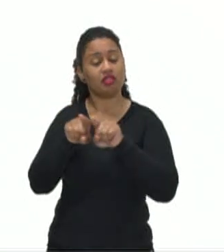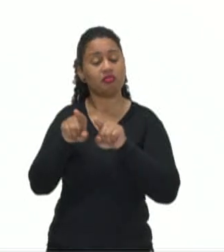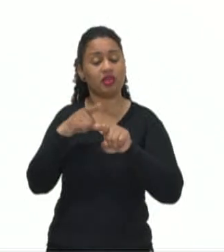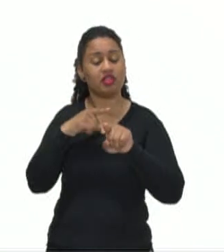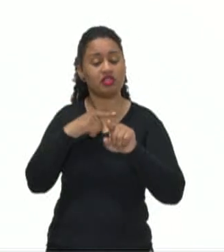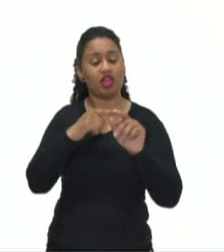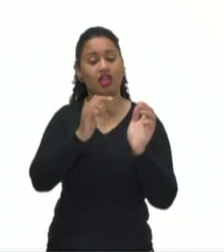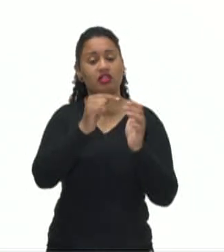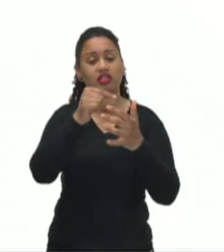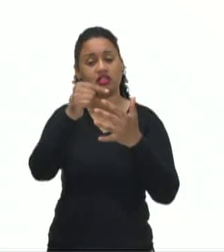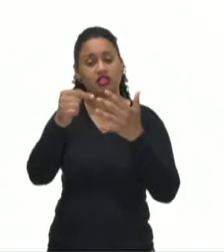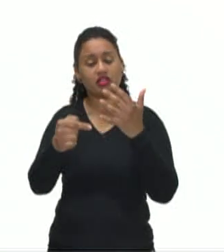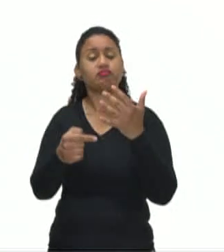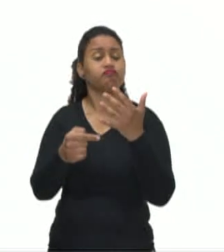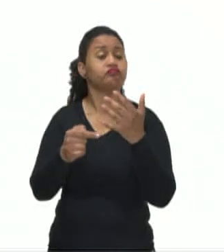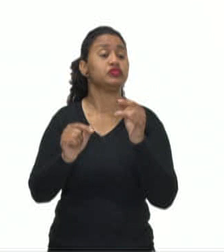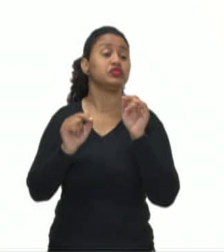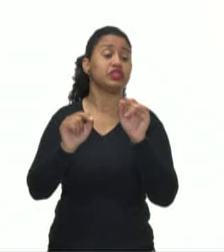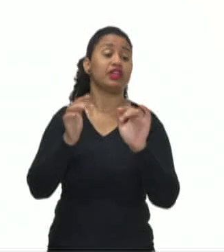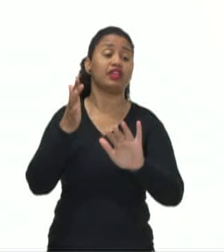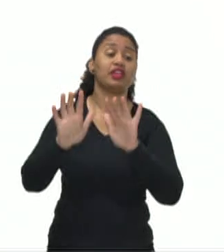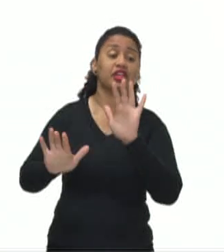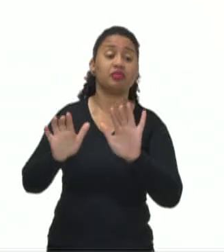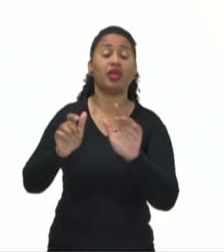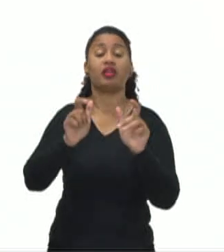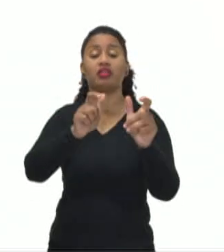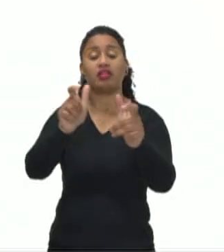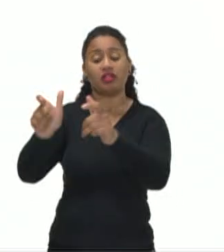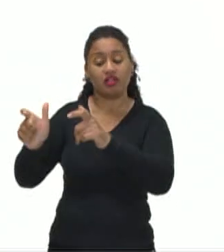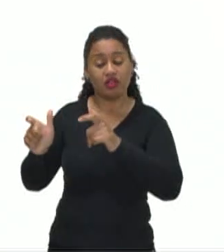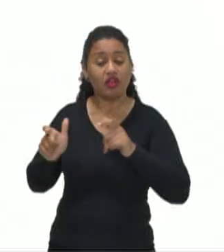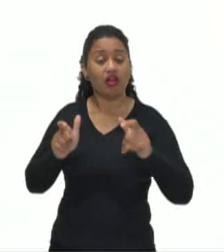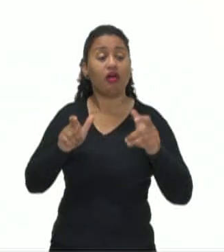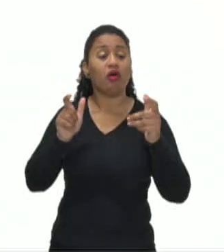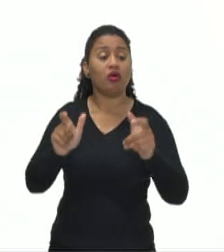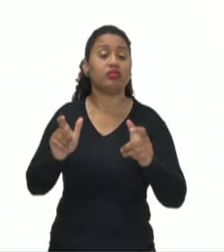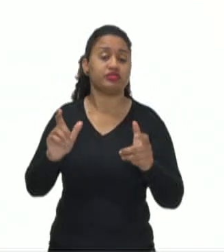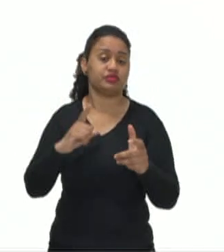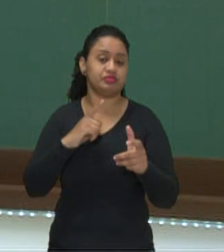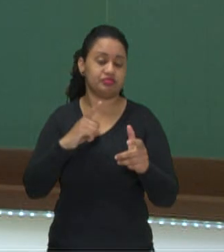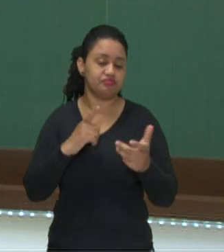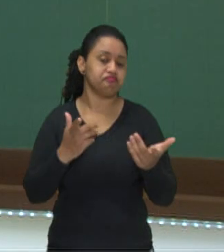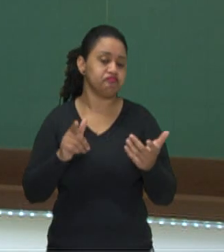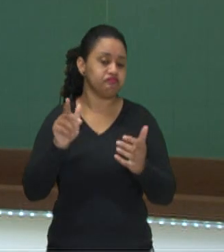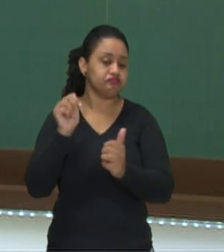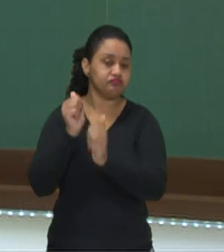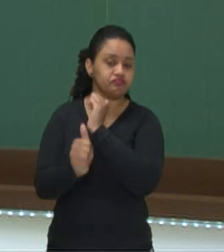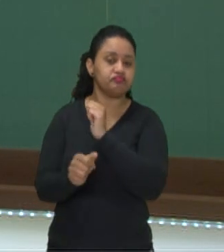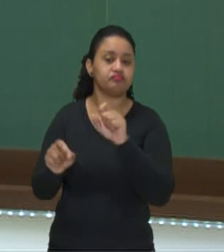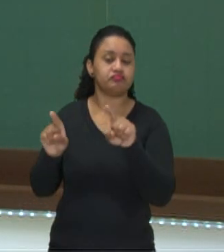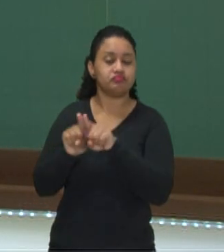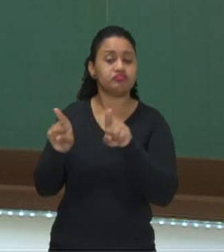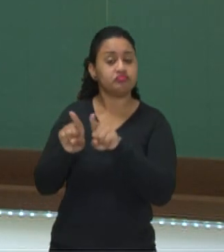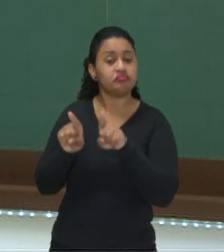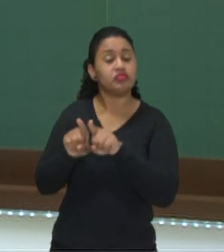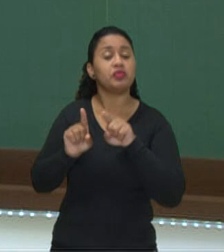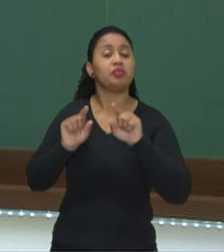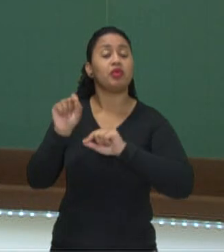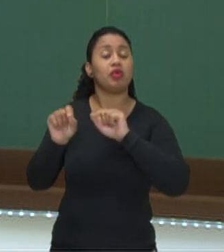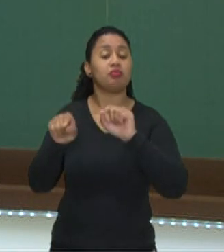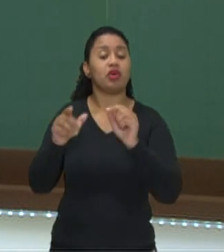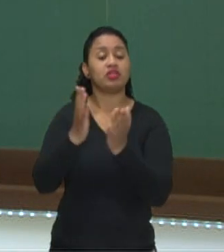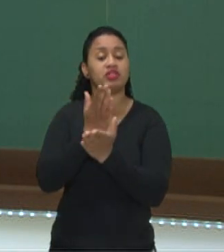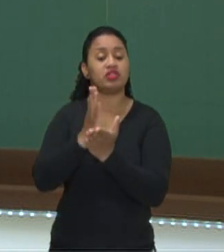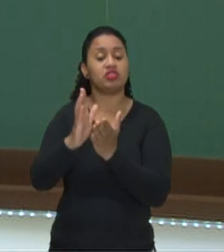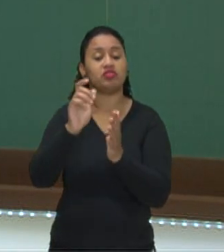diferentes classificações, o que vai depender do espaço que ele será realizado. Então, os próprios esportes de aventura, eles podem